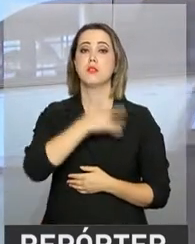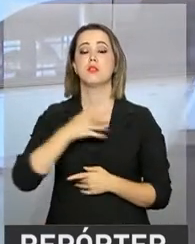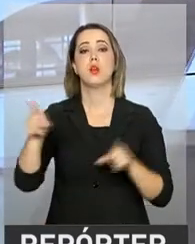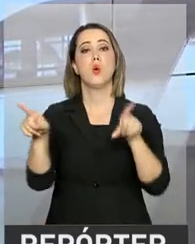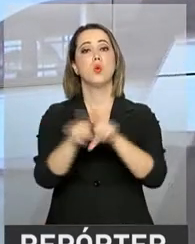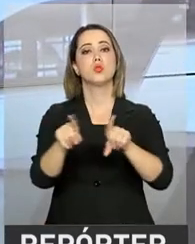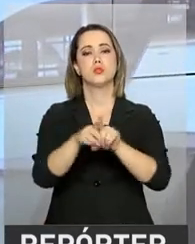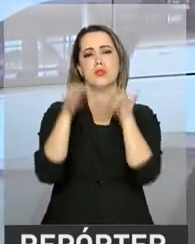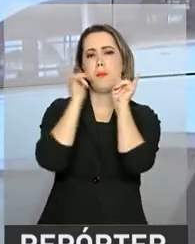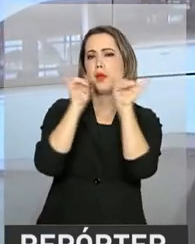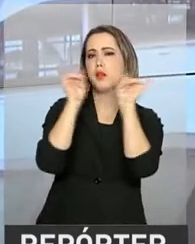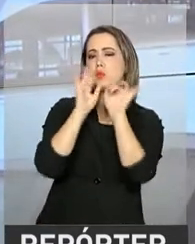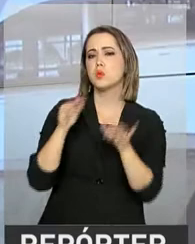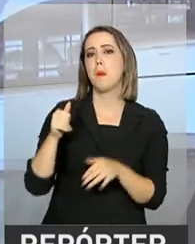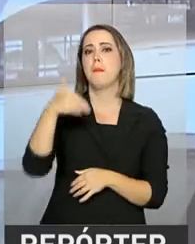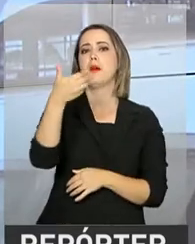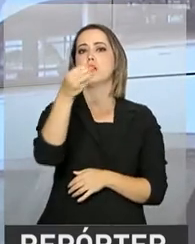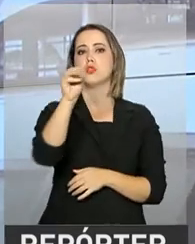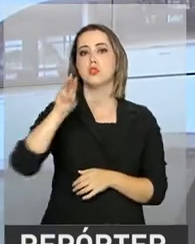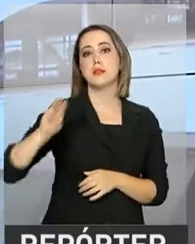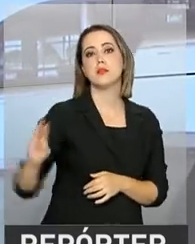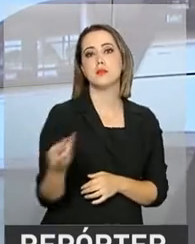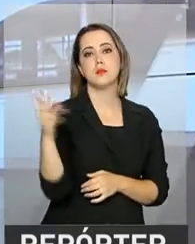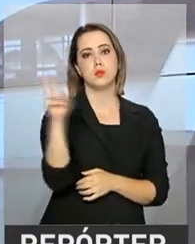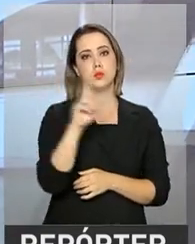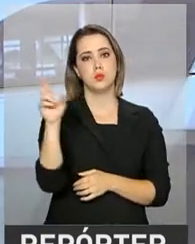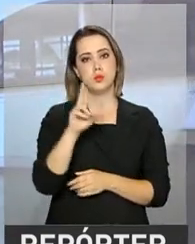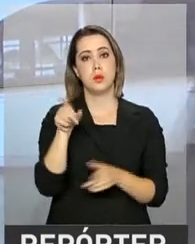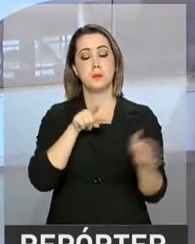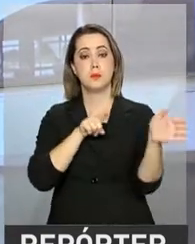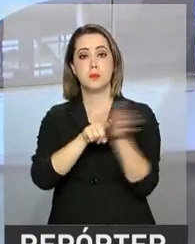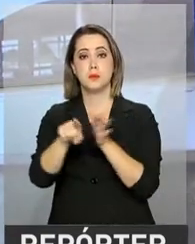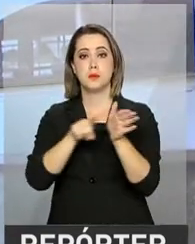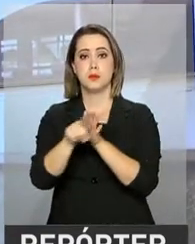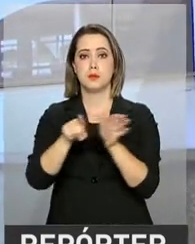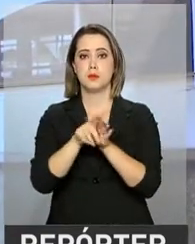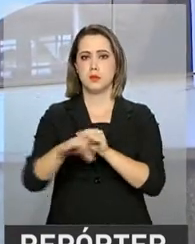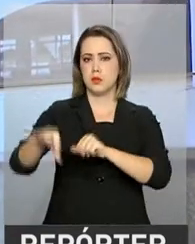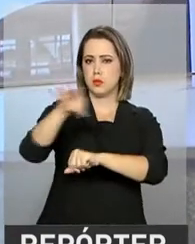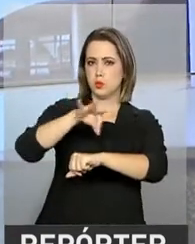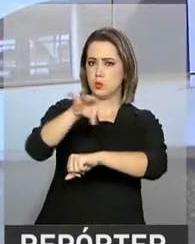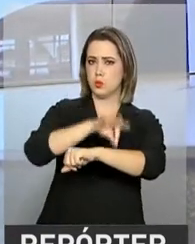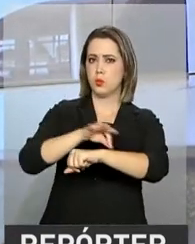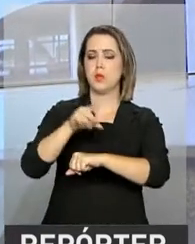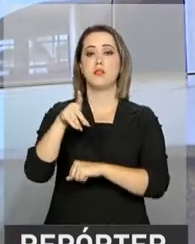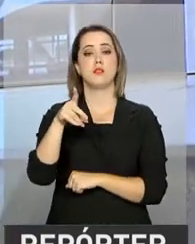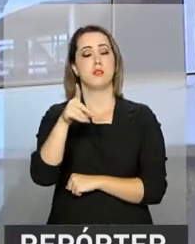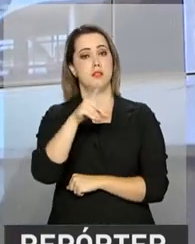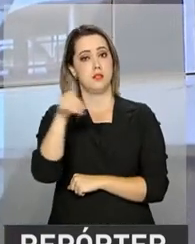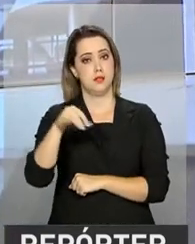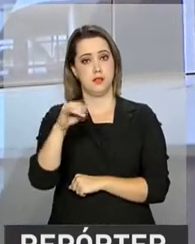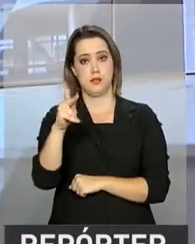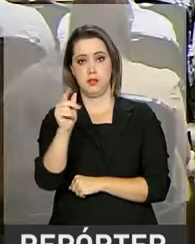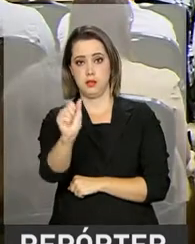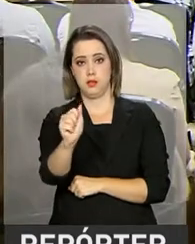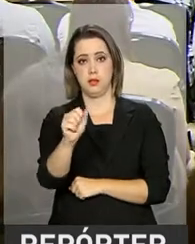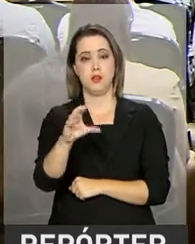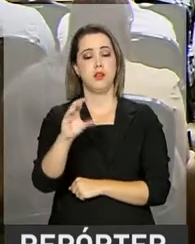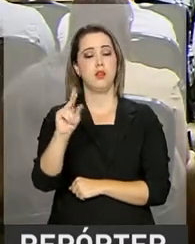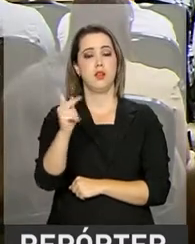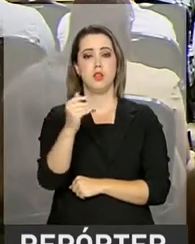anunciou mais 10 milhões de reais para as pesquisas relacionadas à dengue física e chikungunya